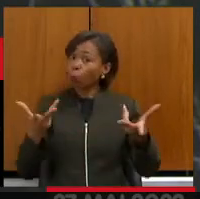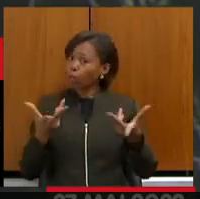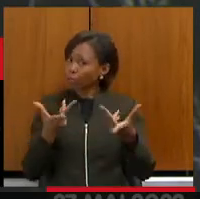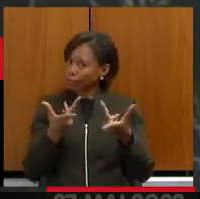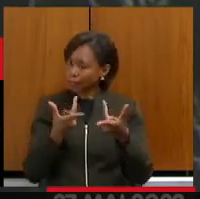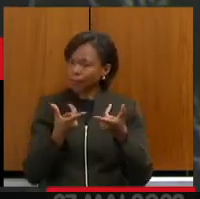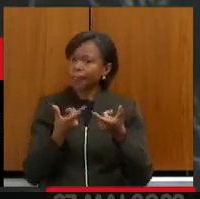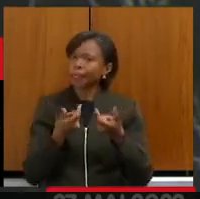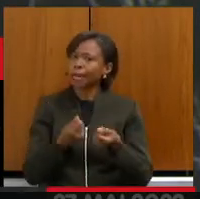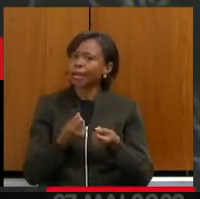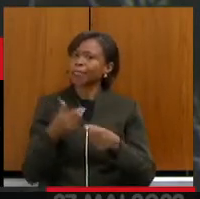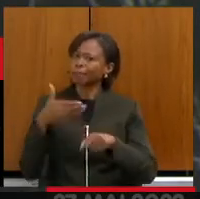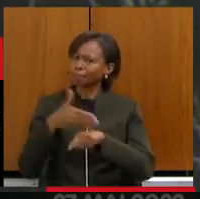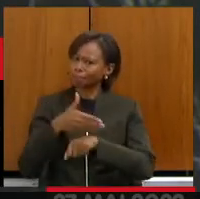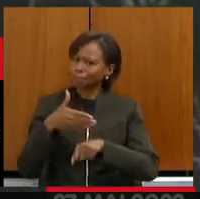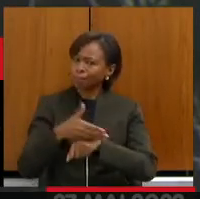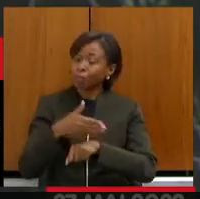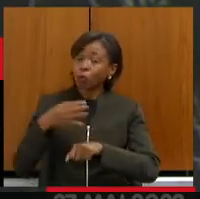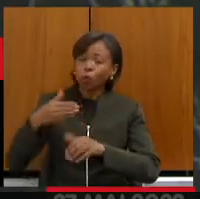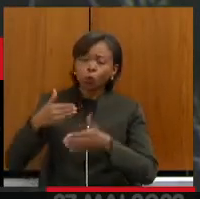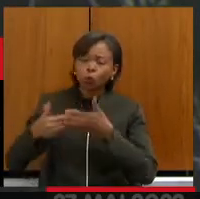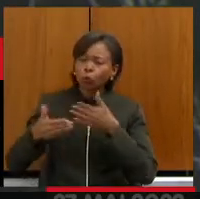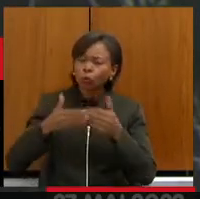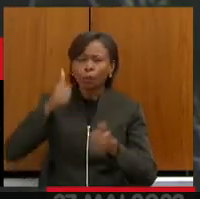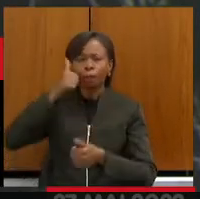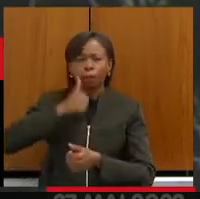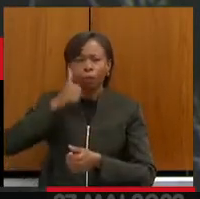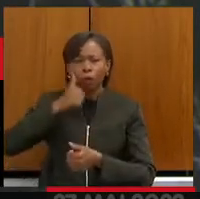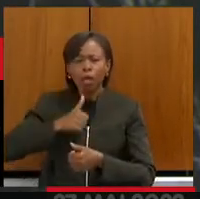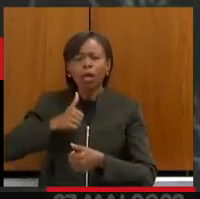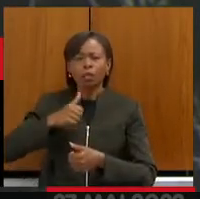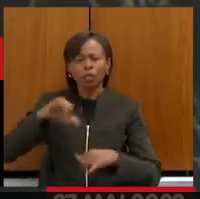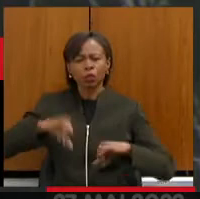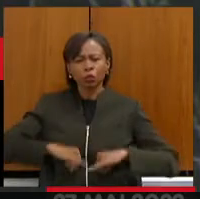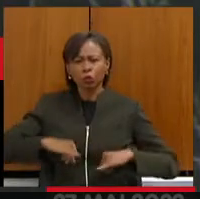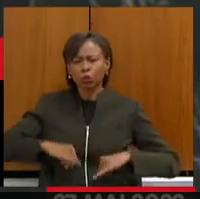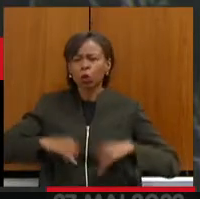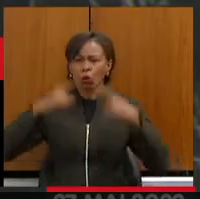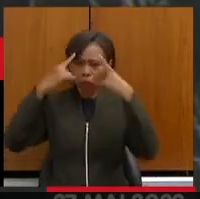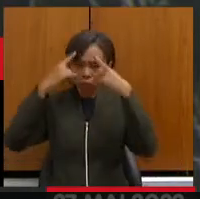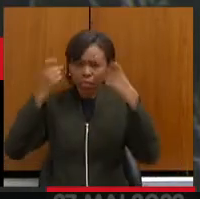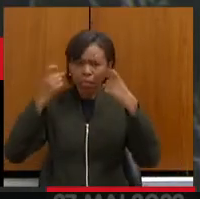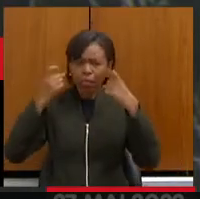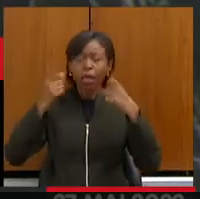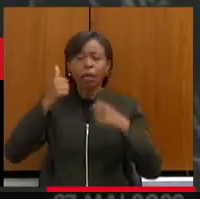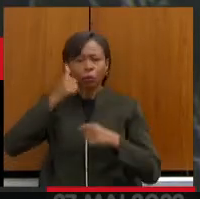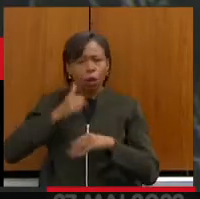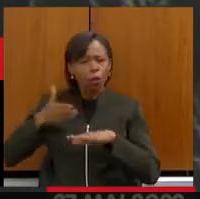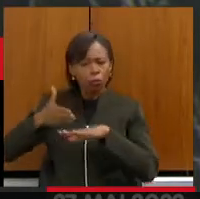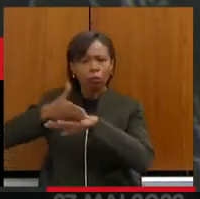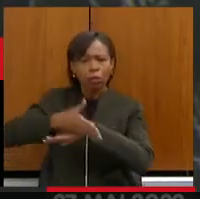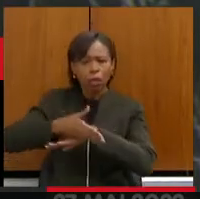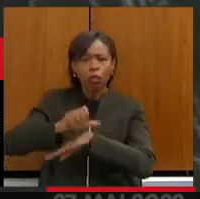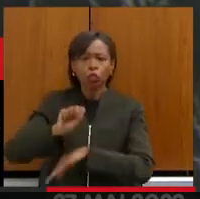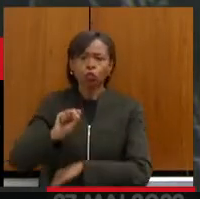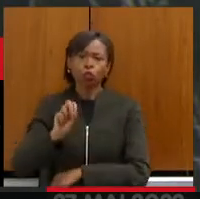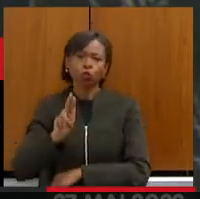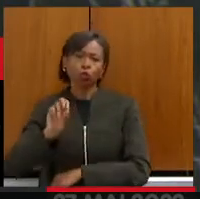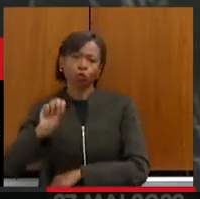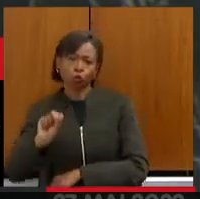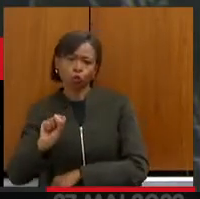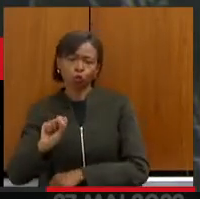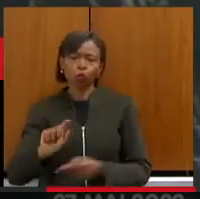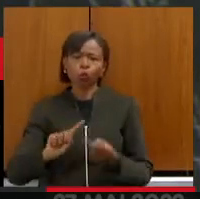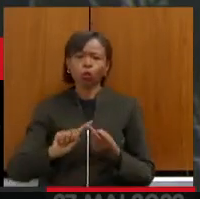participativo a todas as mulheres em situação de violência em todos os espaços do SUS do suas e de